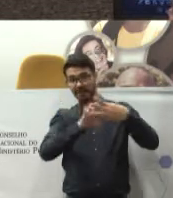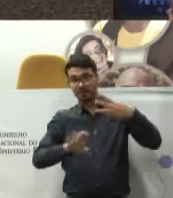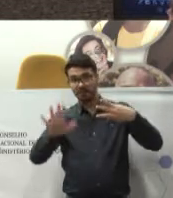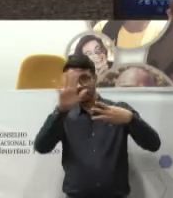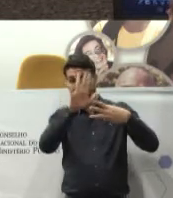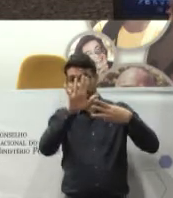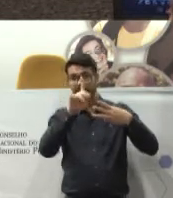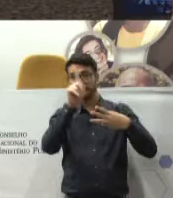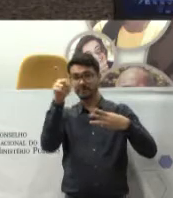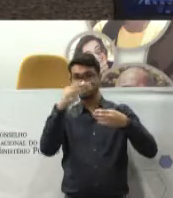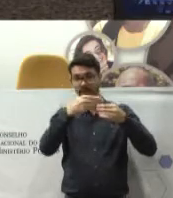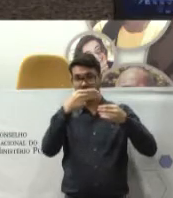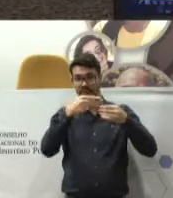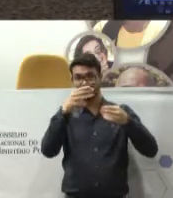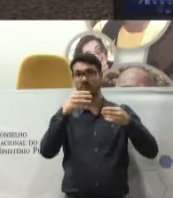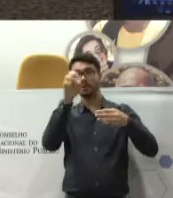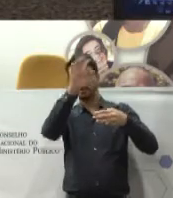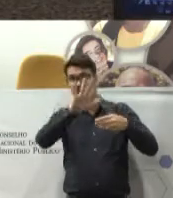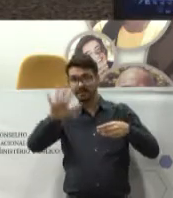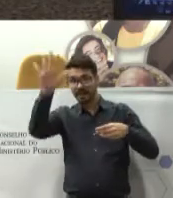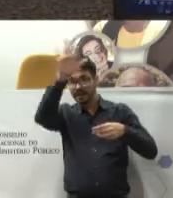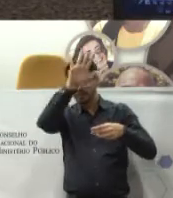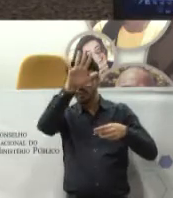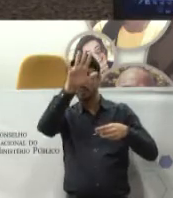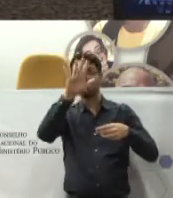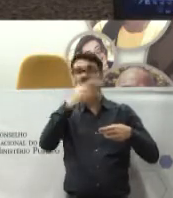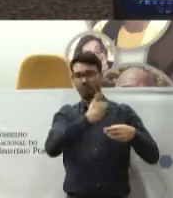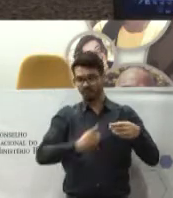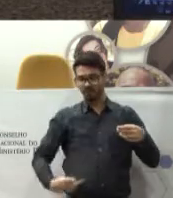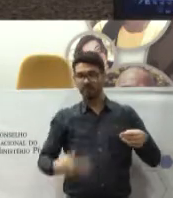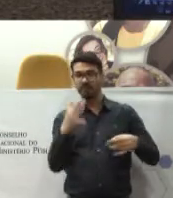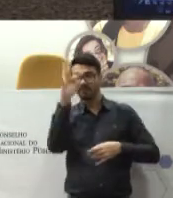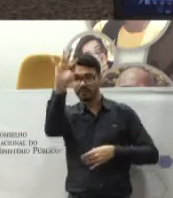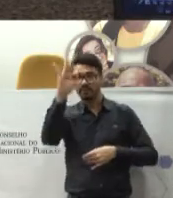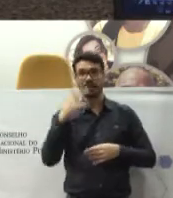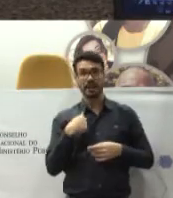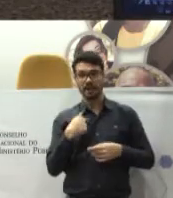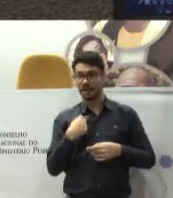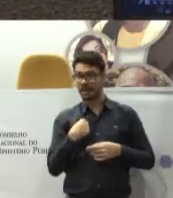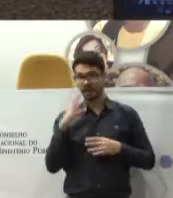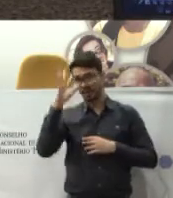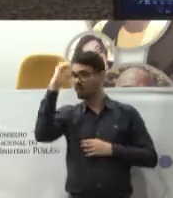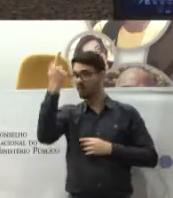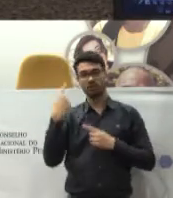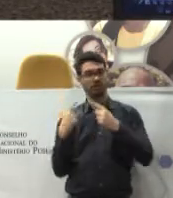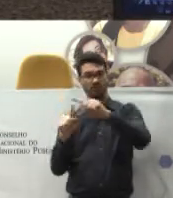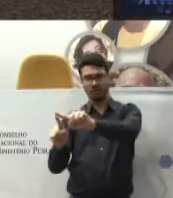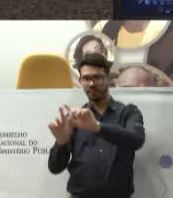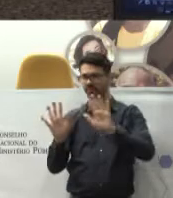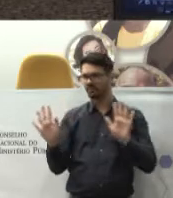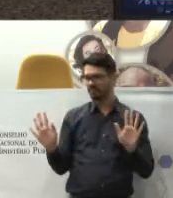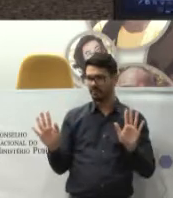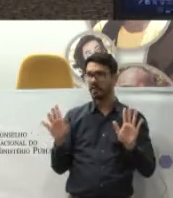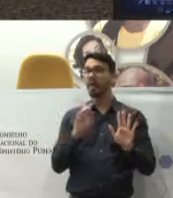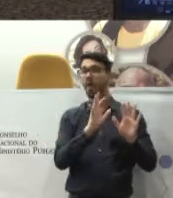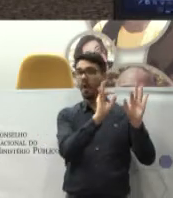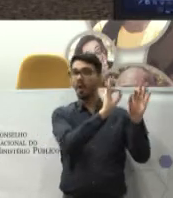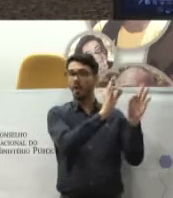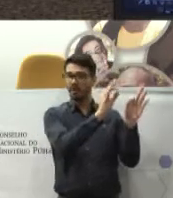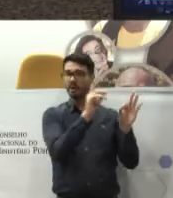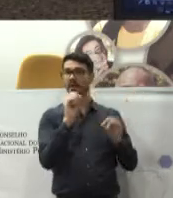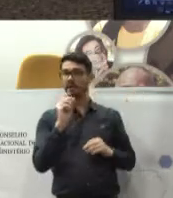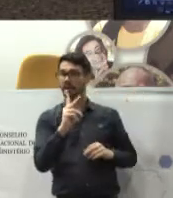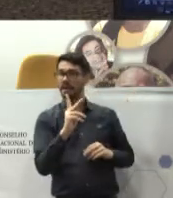não morreu, não. Eu até decido contra. Não decido contra de algum aspecto, mas fundamentando, dizendo ao Supremo: está correta sua